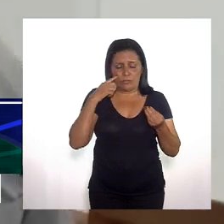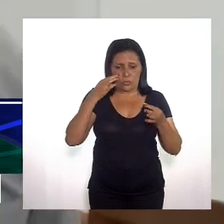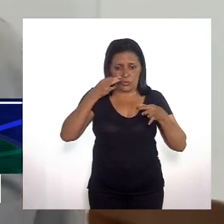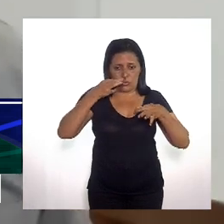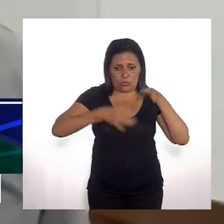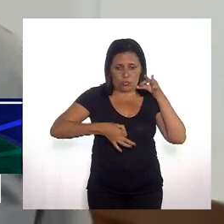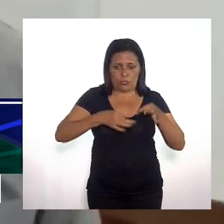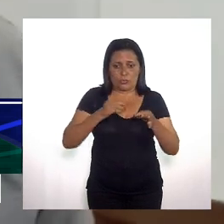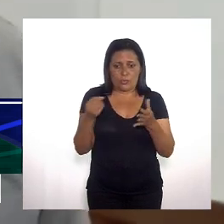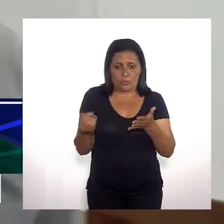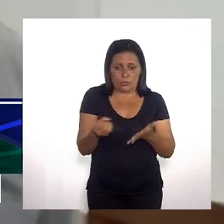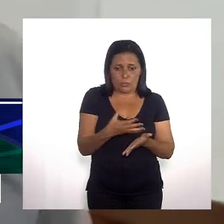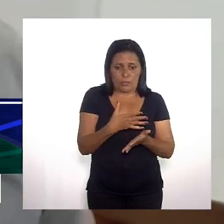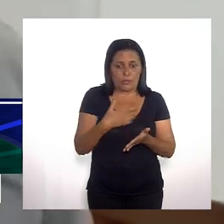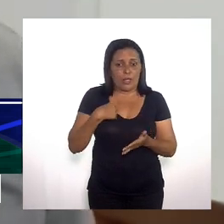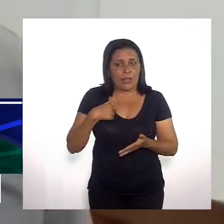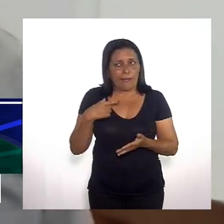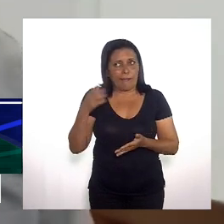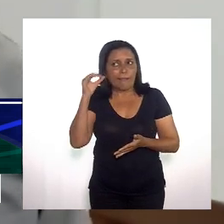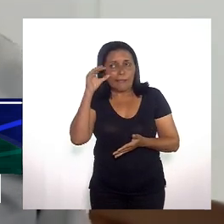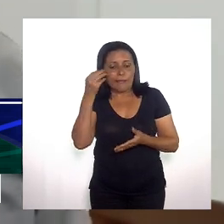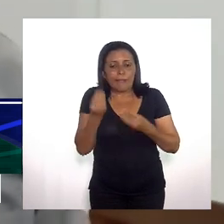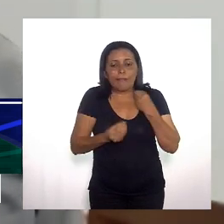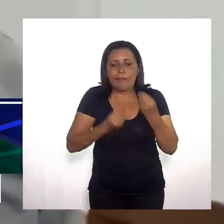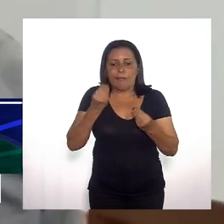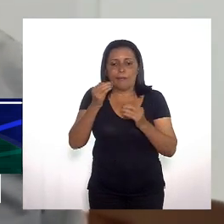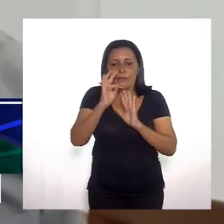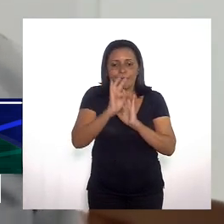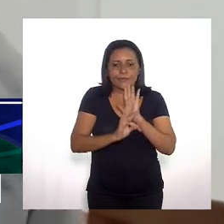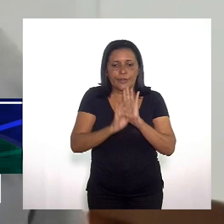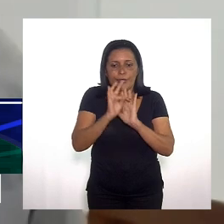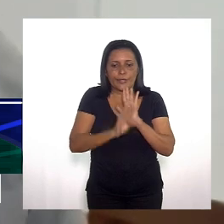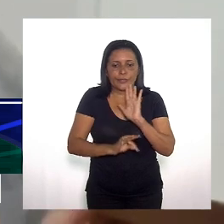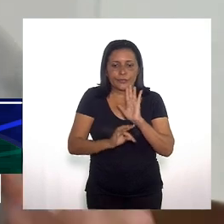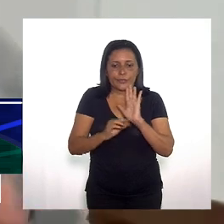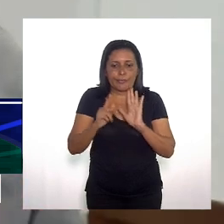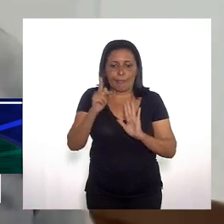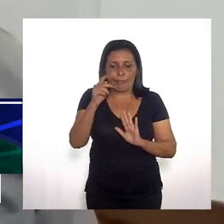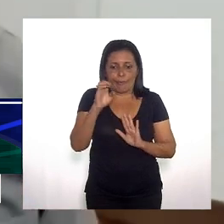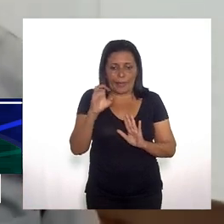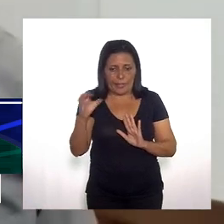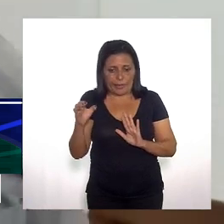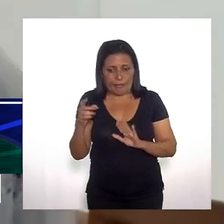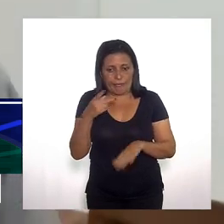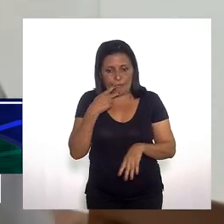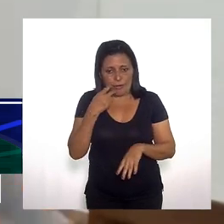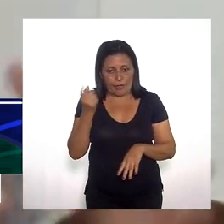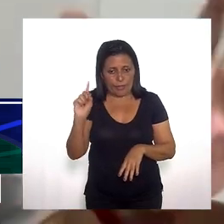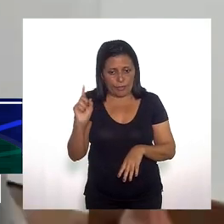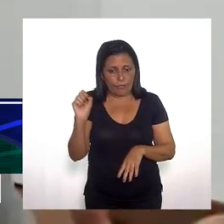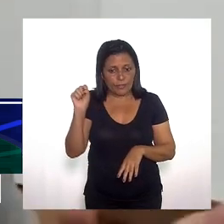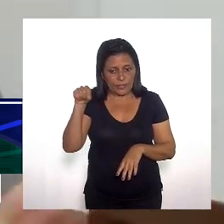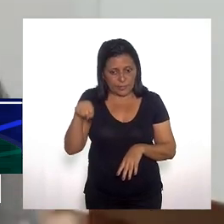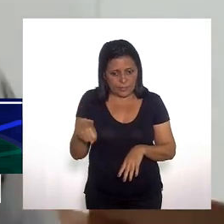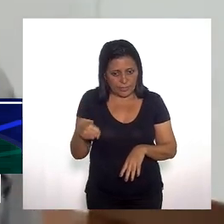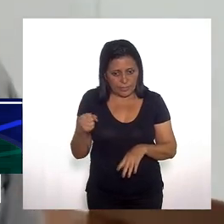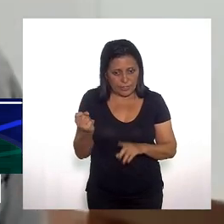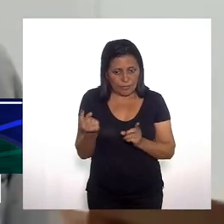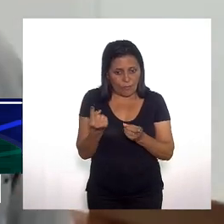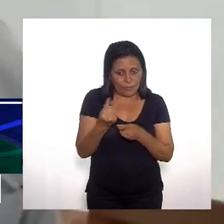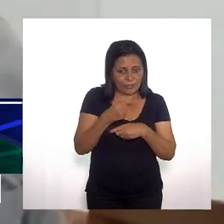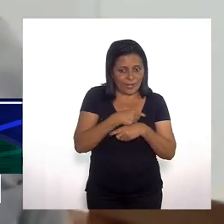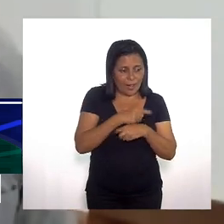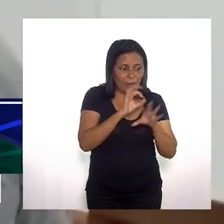uma inovação um pouco curiosa que a gente tem nesse texto de PEC. Mas para o senhor não dizer que o Novo sempre vota contrário aos